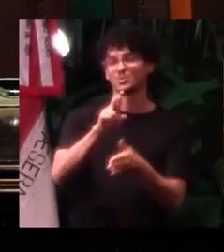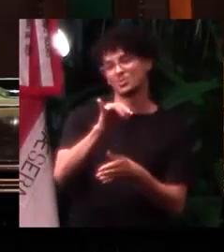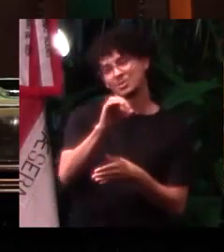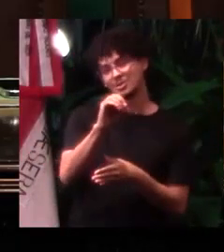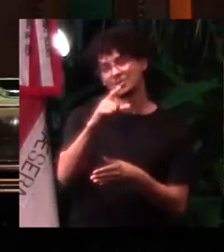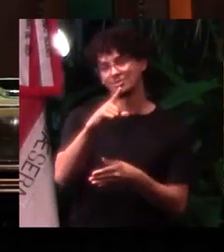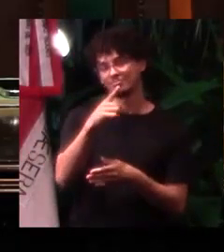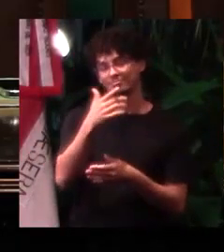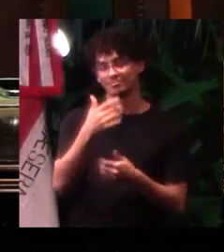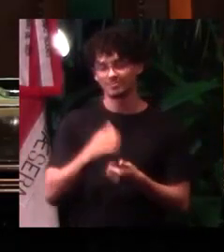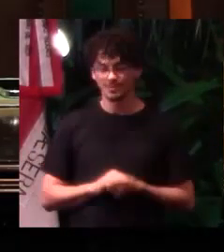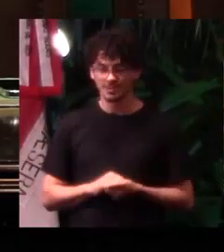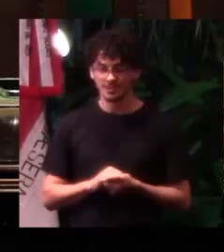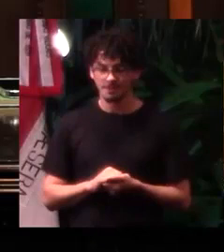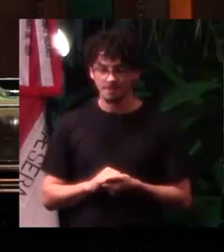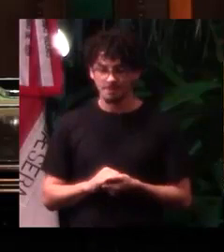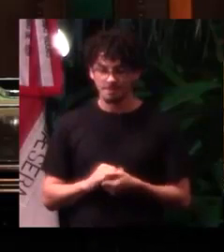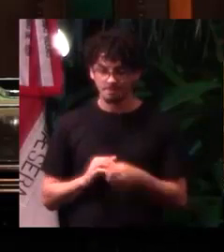do sertão.